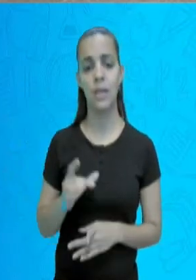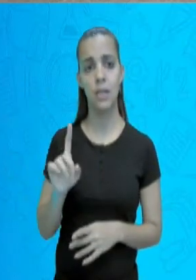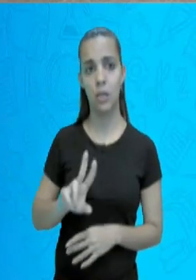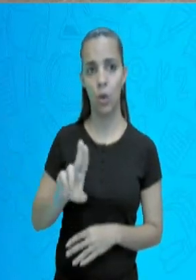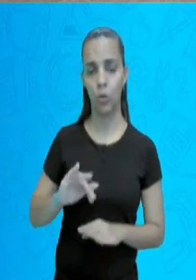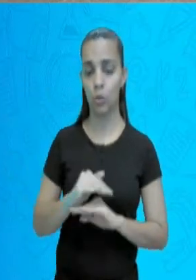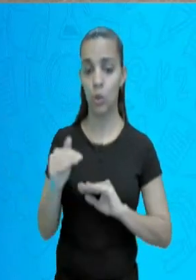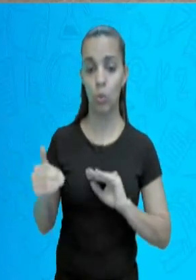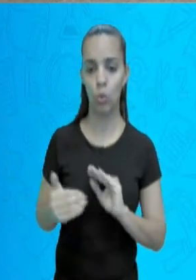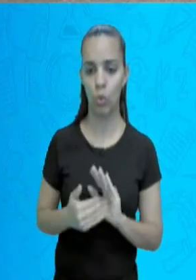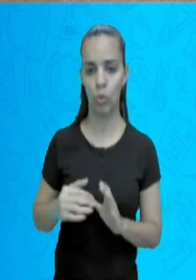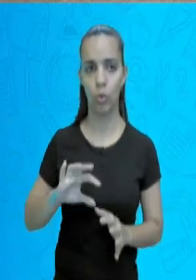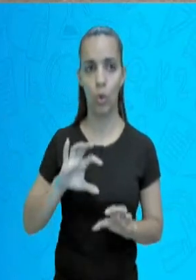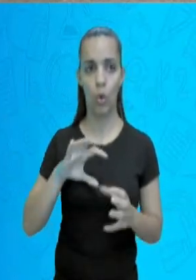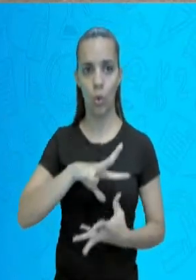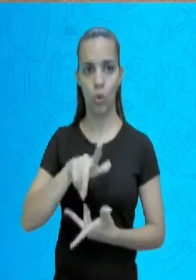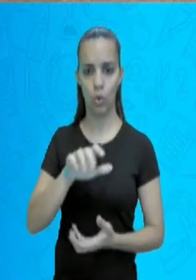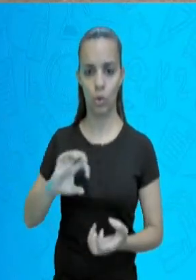Ok?